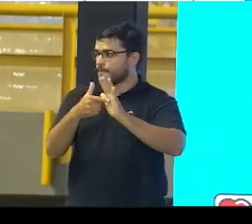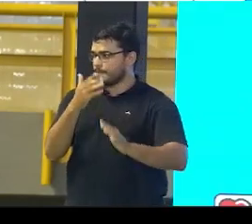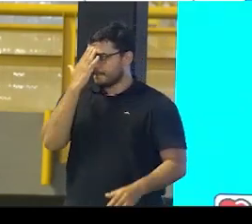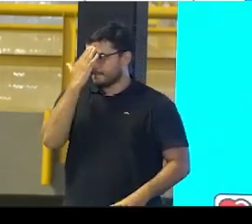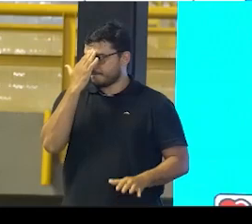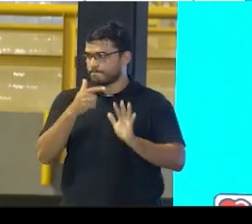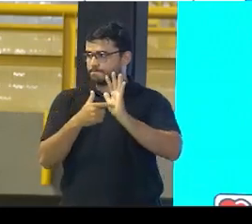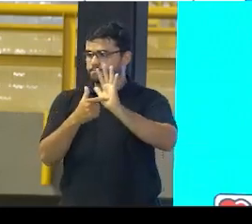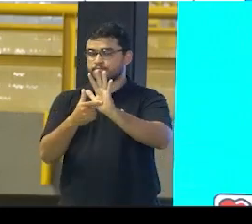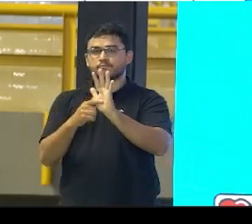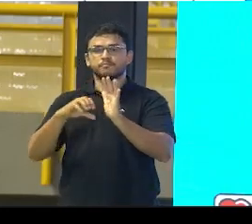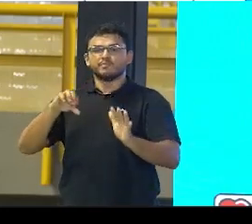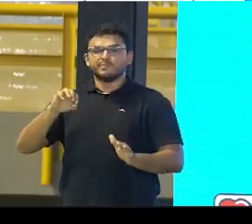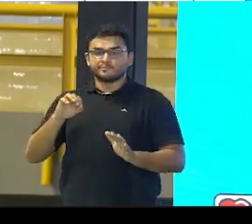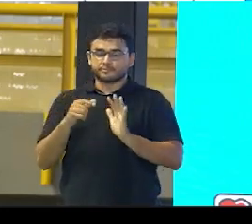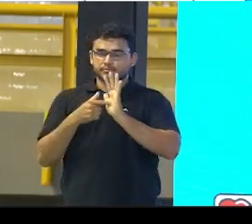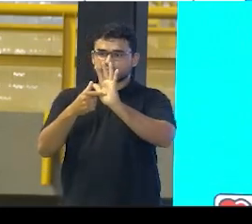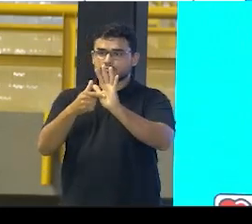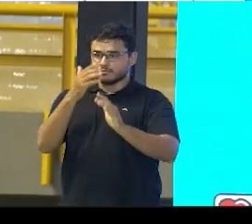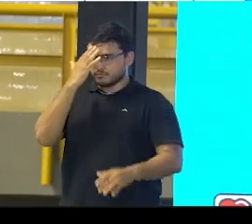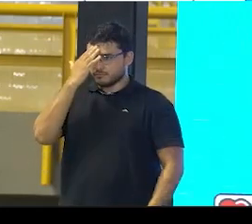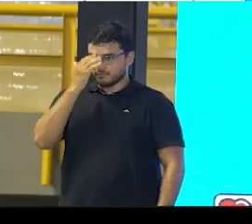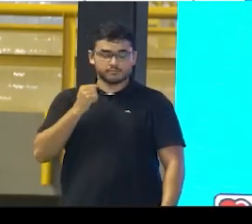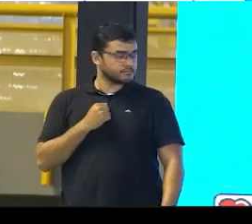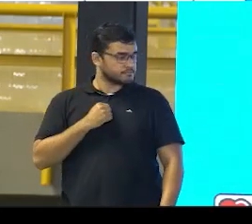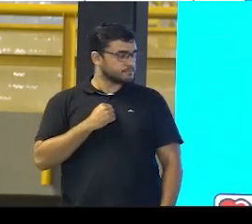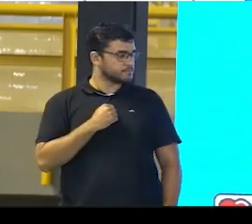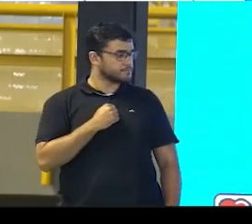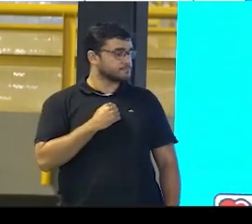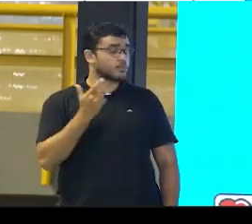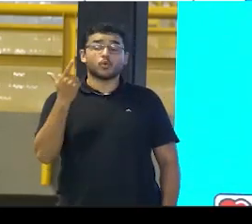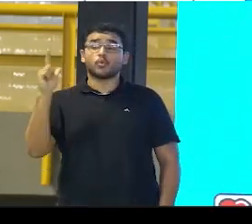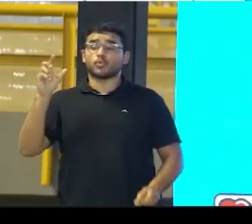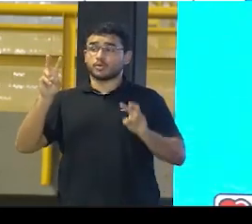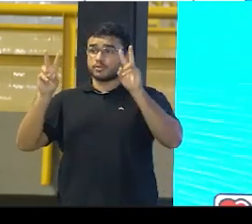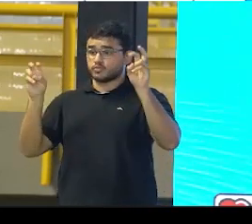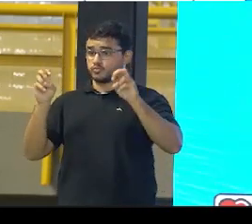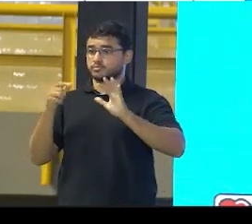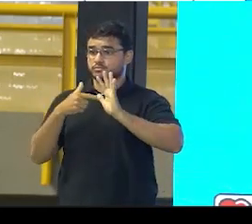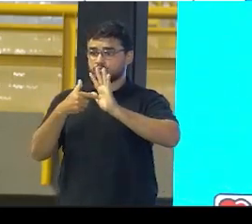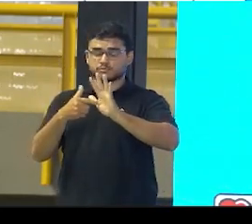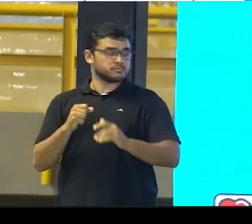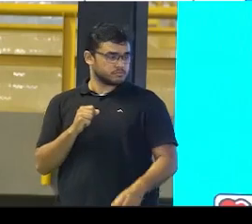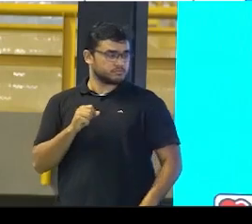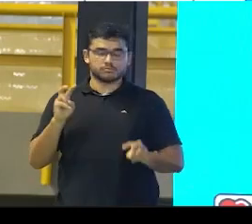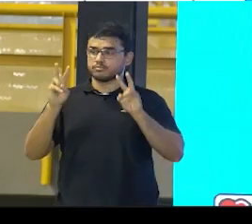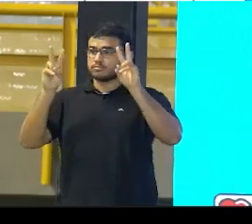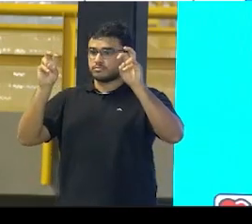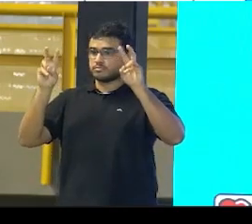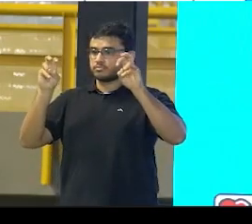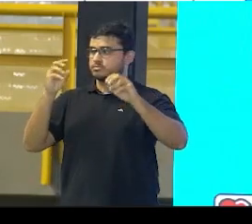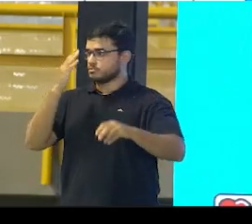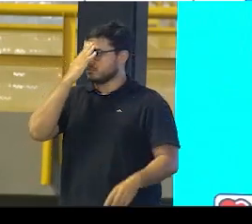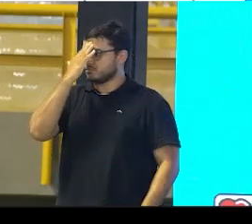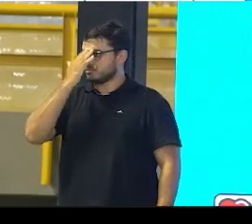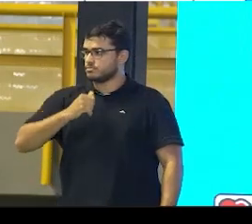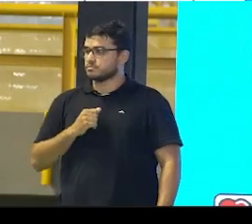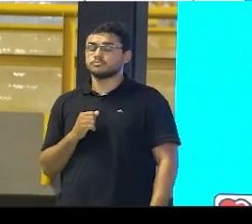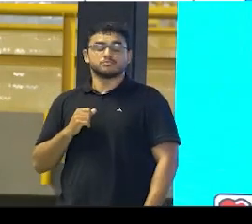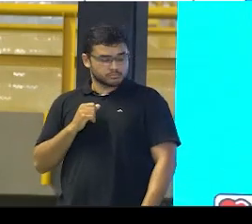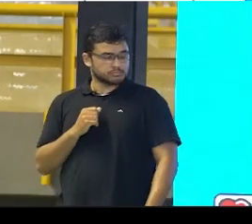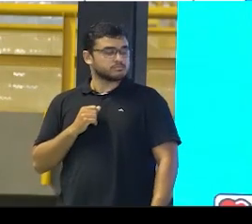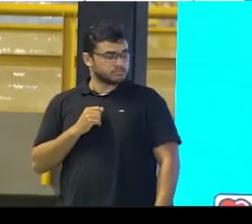pegar o total e tirar o que eu não quero. Por exemplo, nas questões de conjuntos, às vezes ele pergunta, quantas pessoas